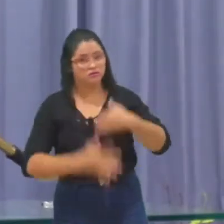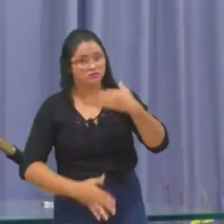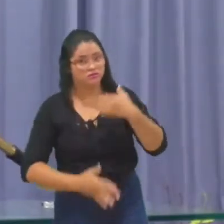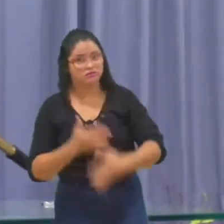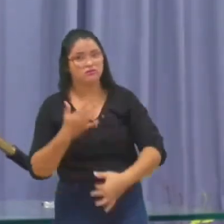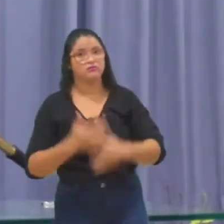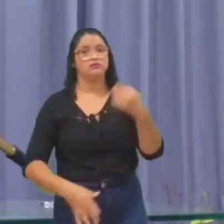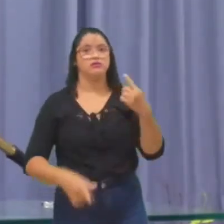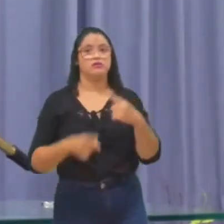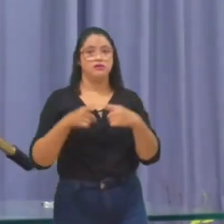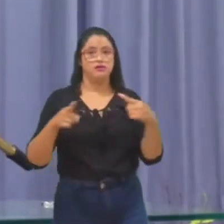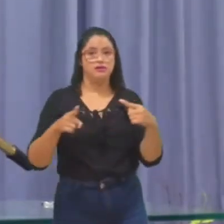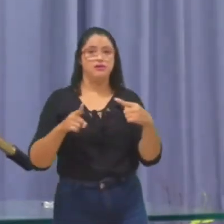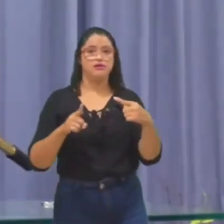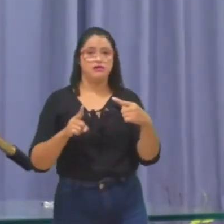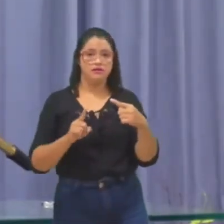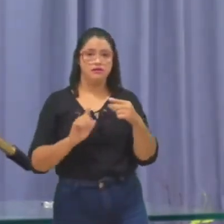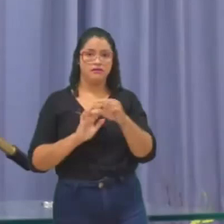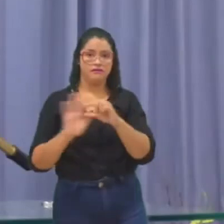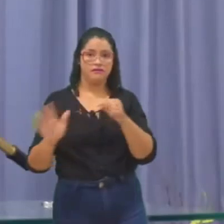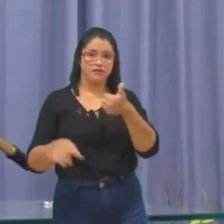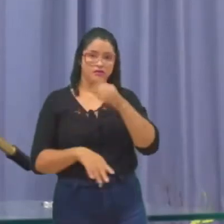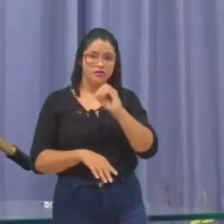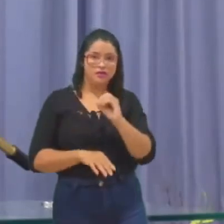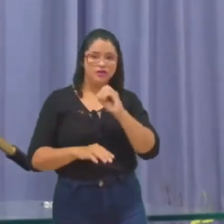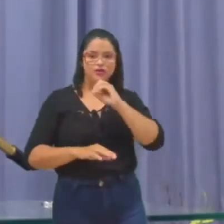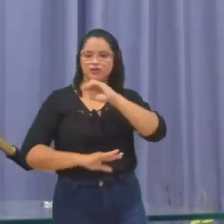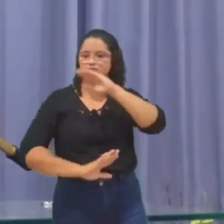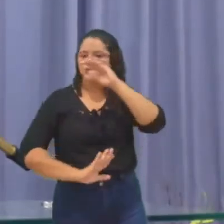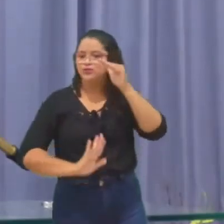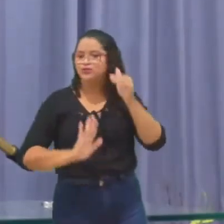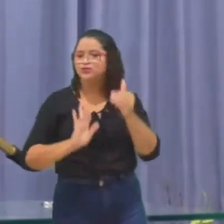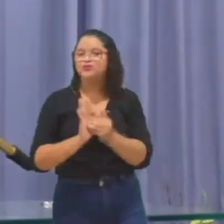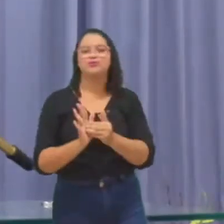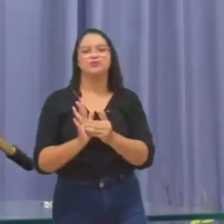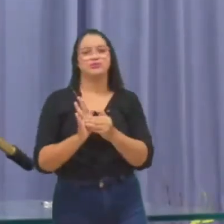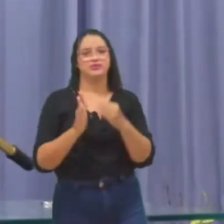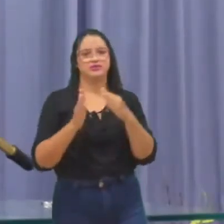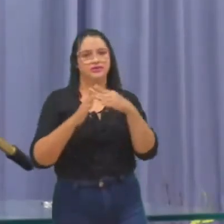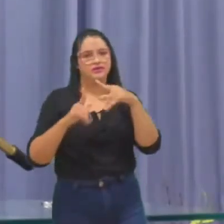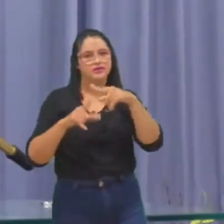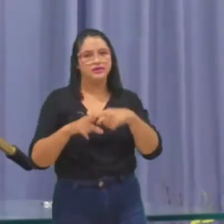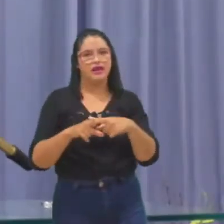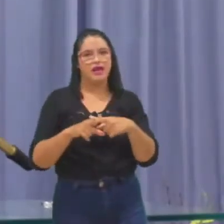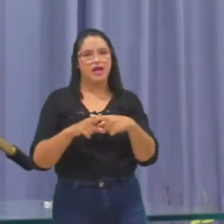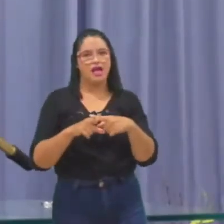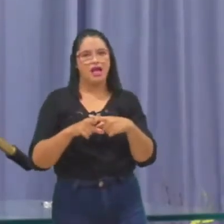escrito: mas toda a congregação disse que fossem apedrejados.